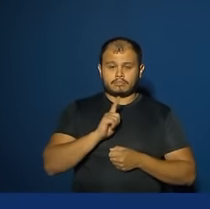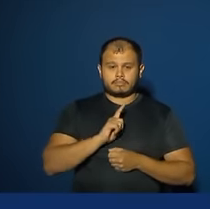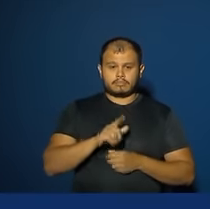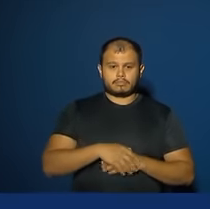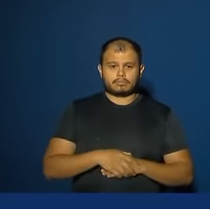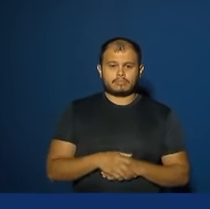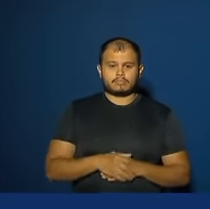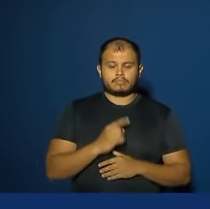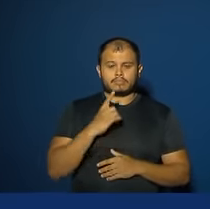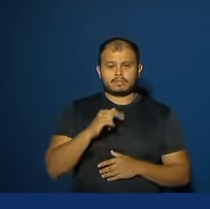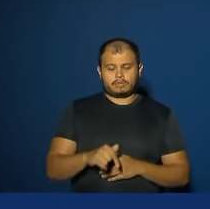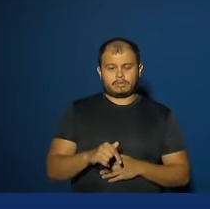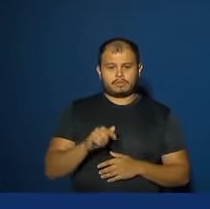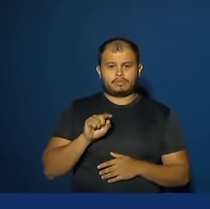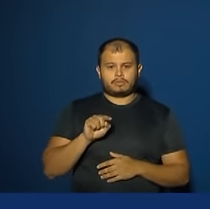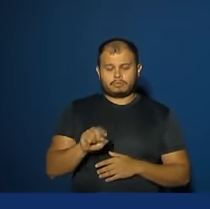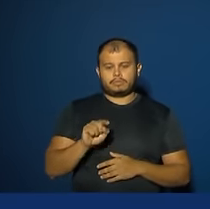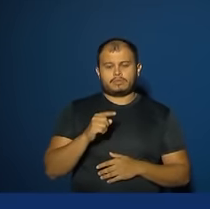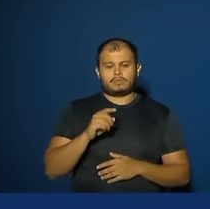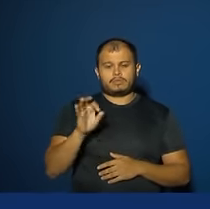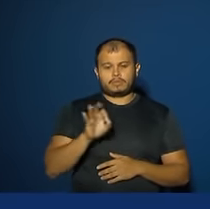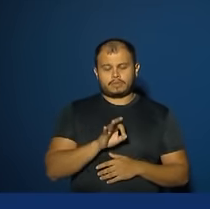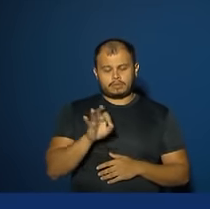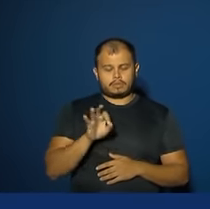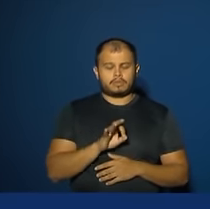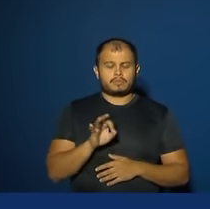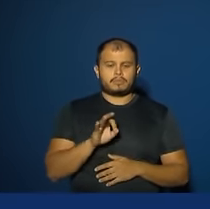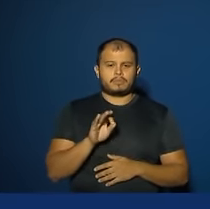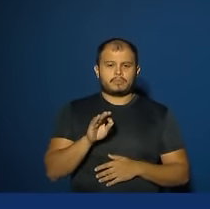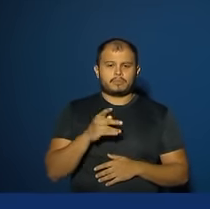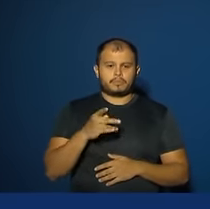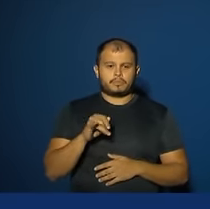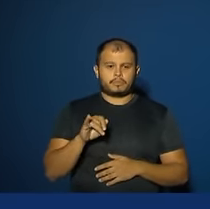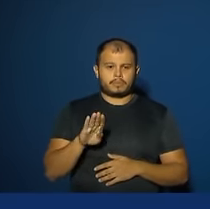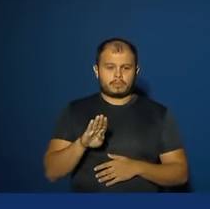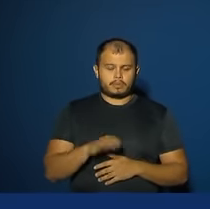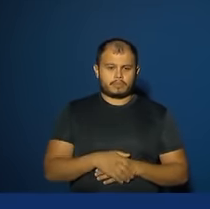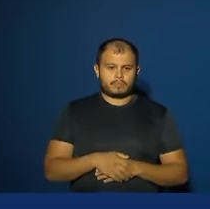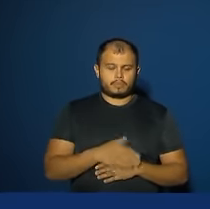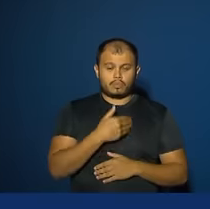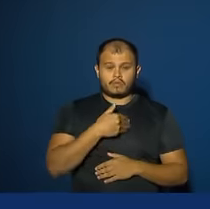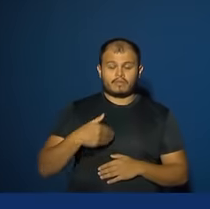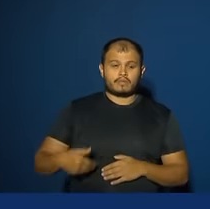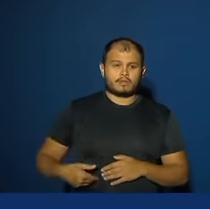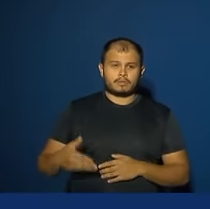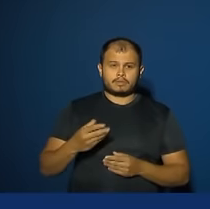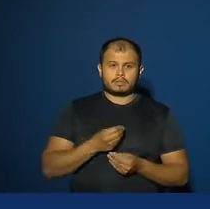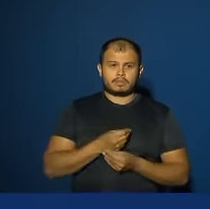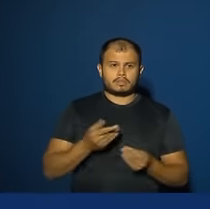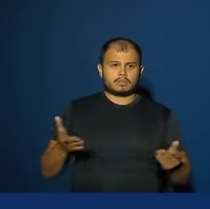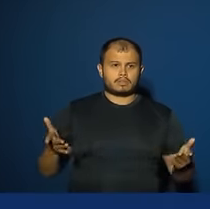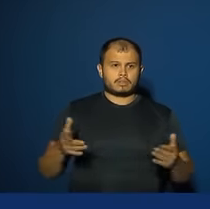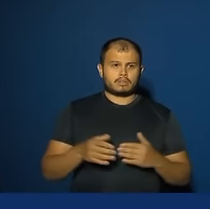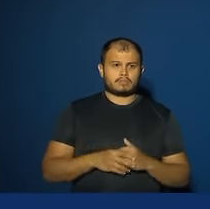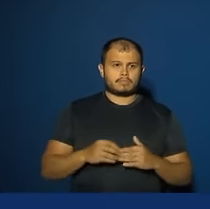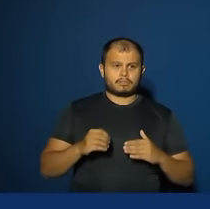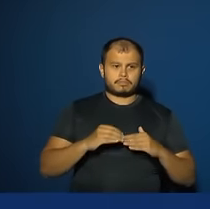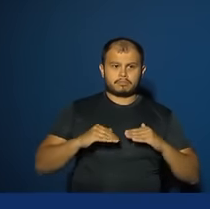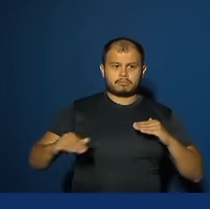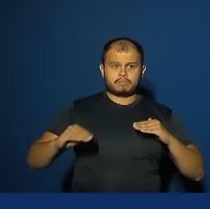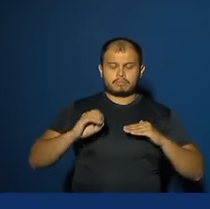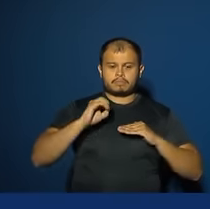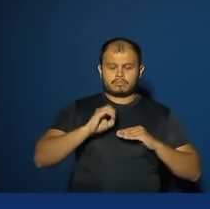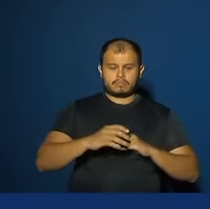governo central de 17,5% do PIB. O que está no orçamento desse ano para o governo entregar déficit primário zero é uma receita líquida